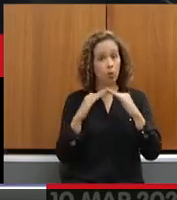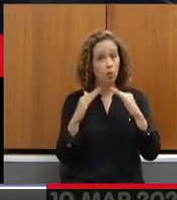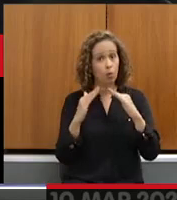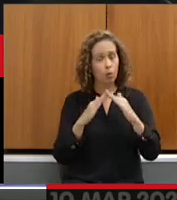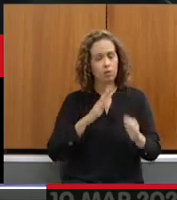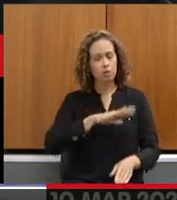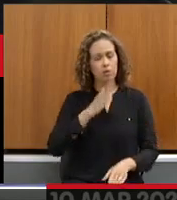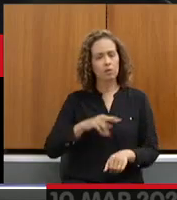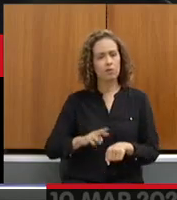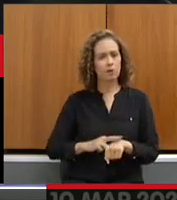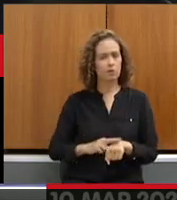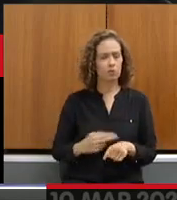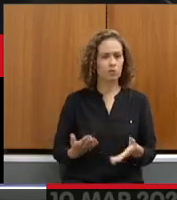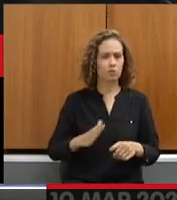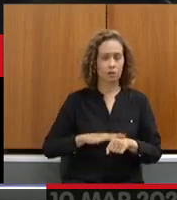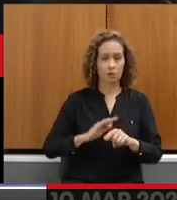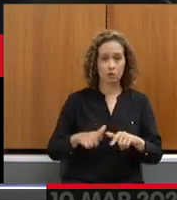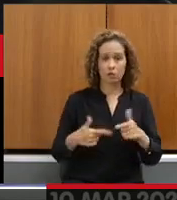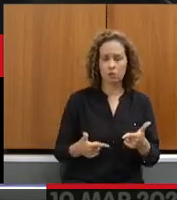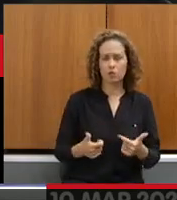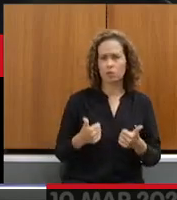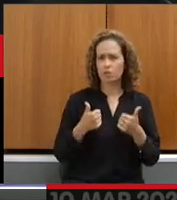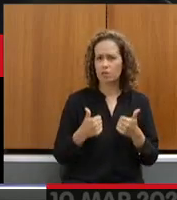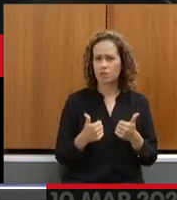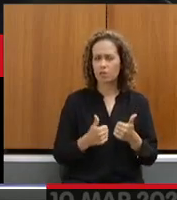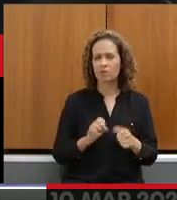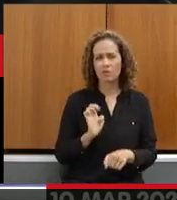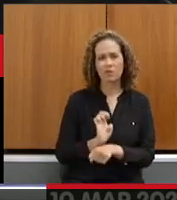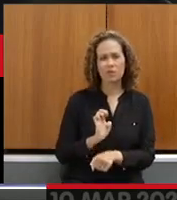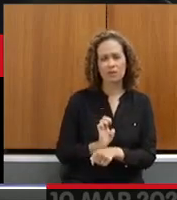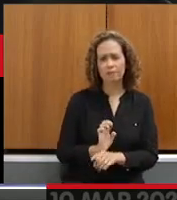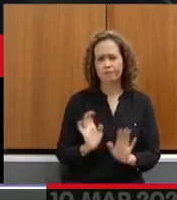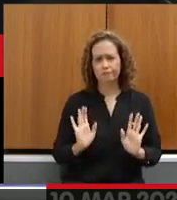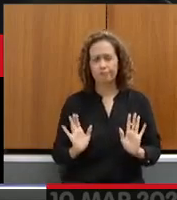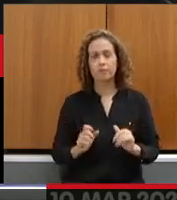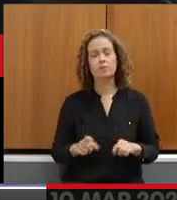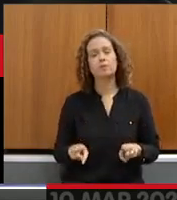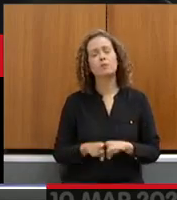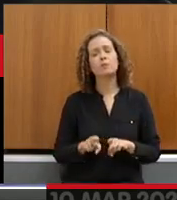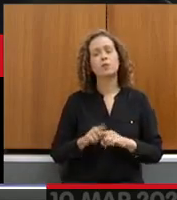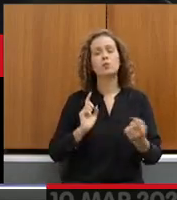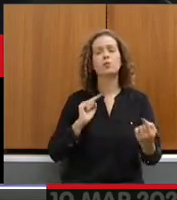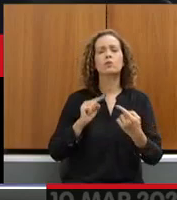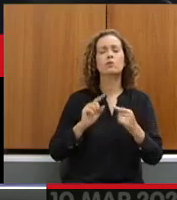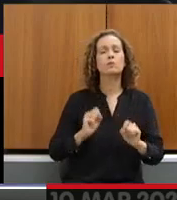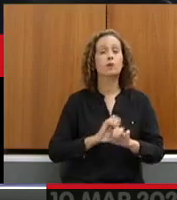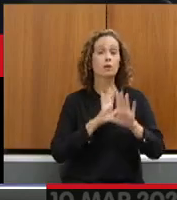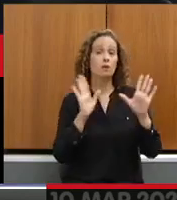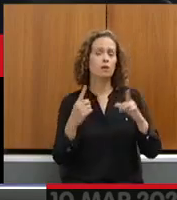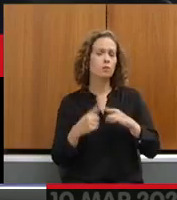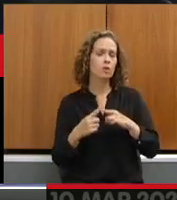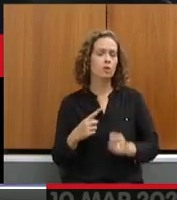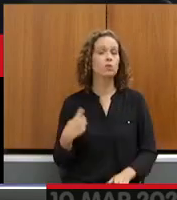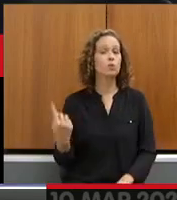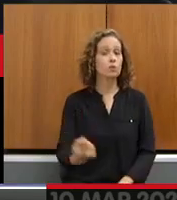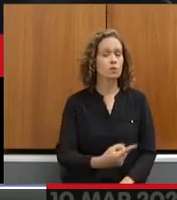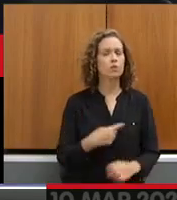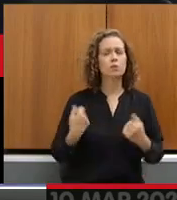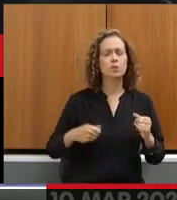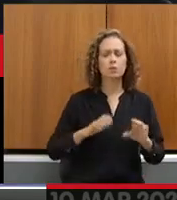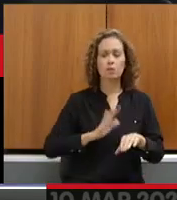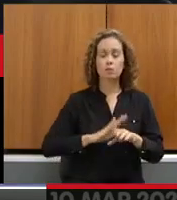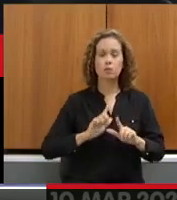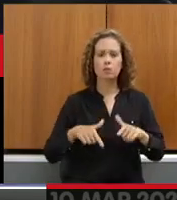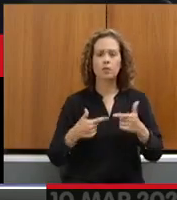tão de forma nenhuma atitude em positivo do estado e o objetivo disso é claro seja porque nós precisamos de uma ação coordenada